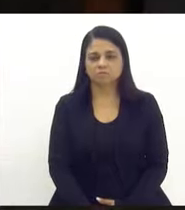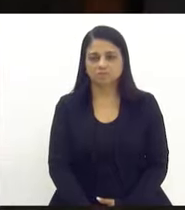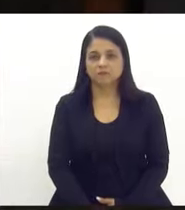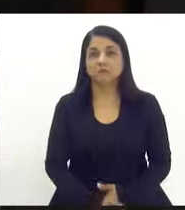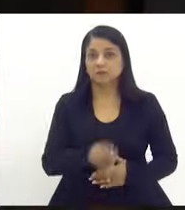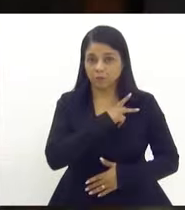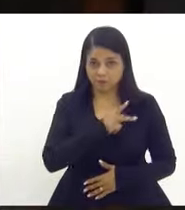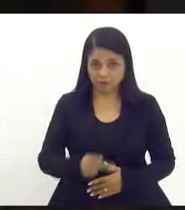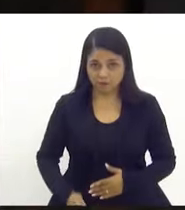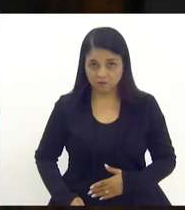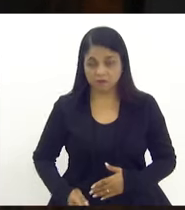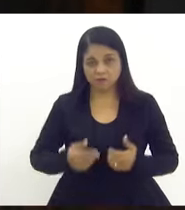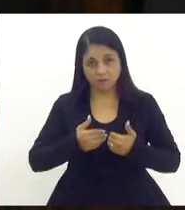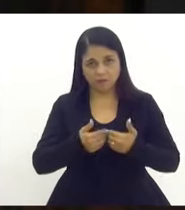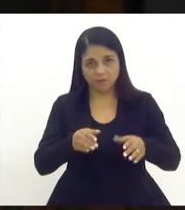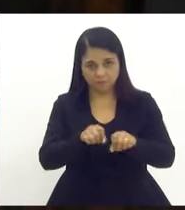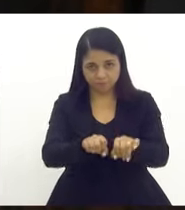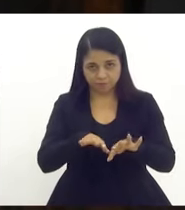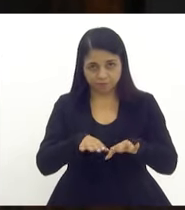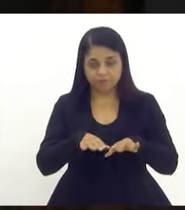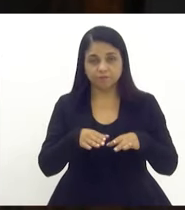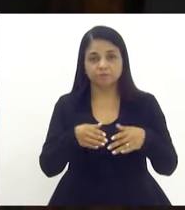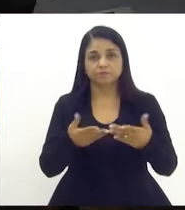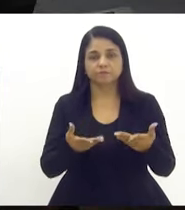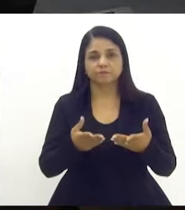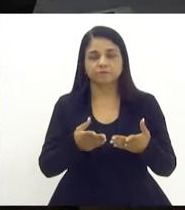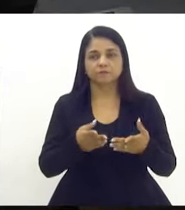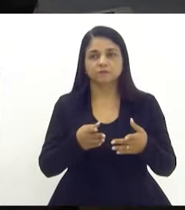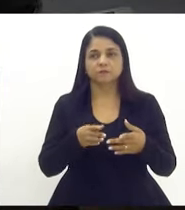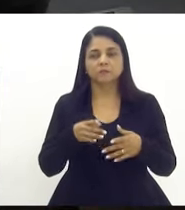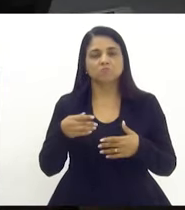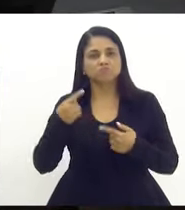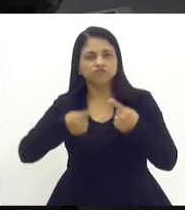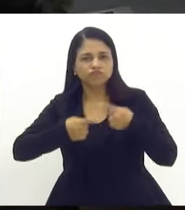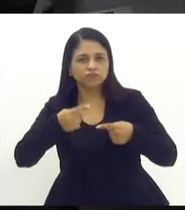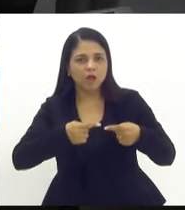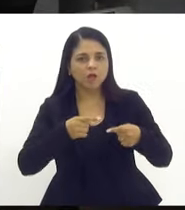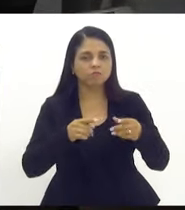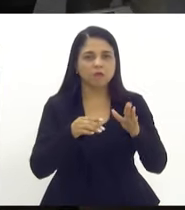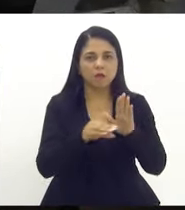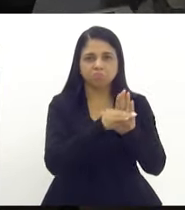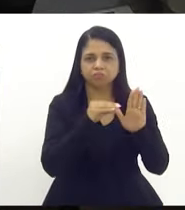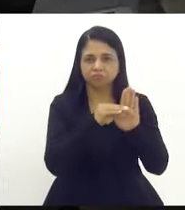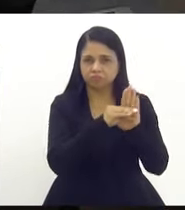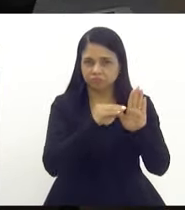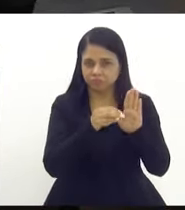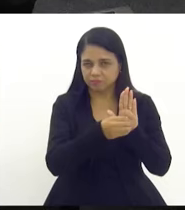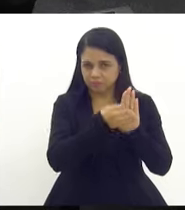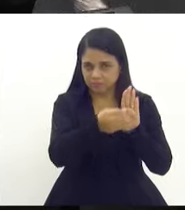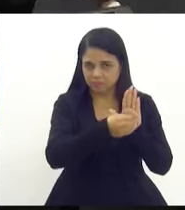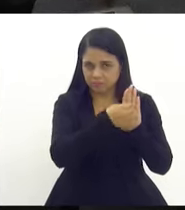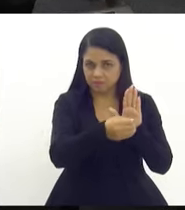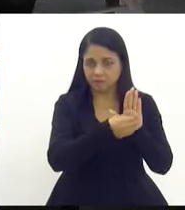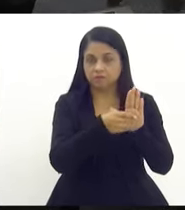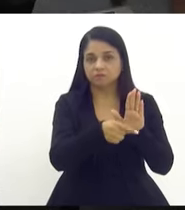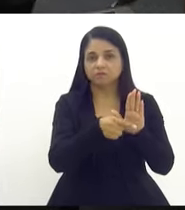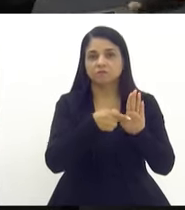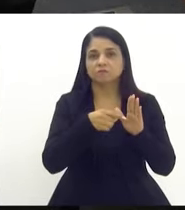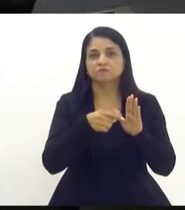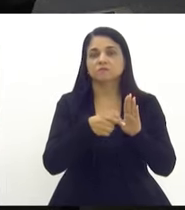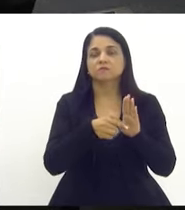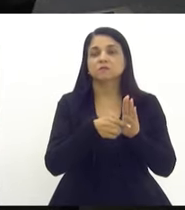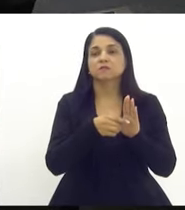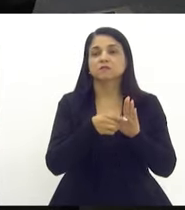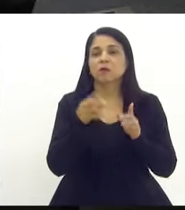Senhora Presidente. Está reaberta a sessão. Depois do diálogo aqui, até com alguns autores das emendas. Obviamente, o parecer, o projeto está em regime